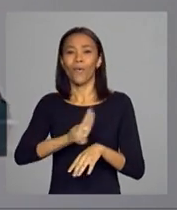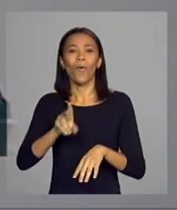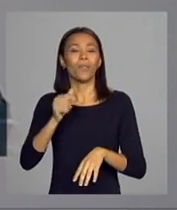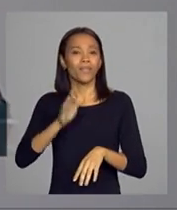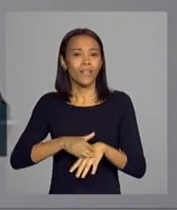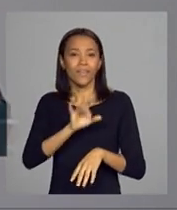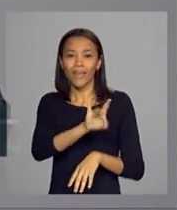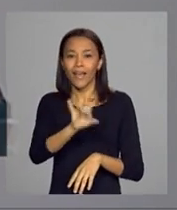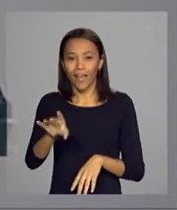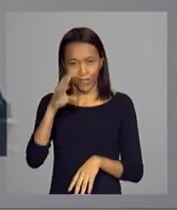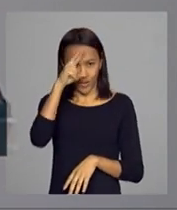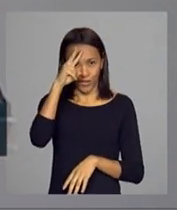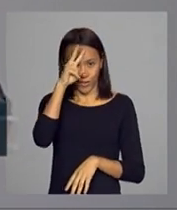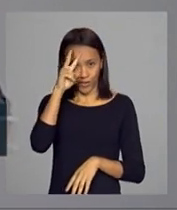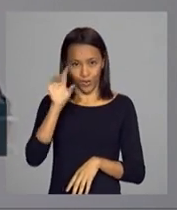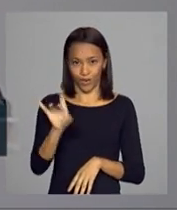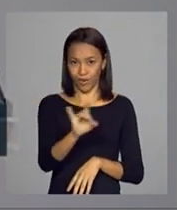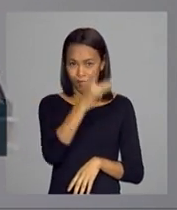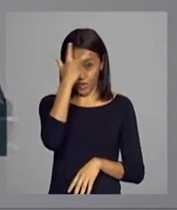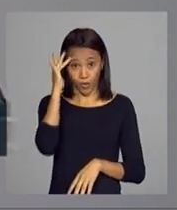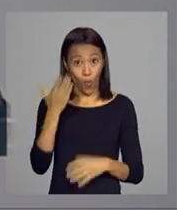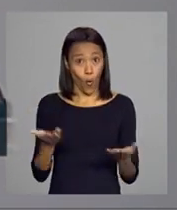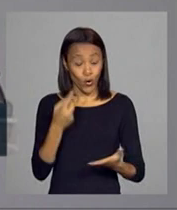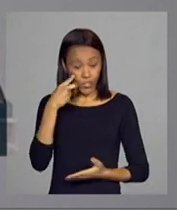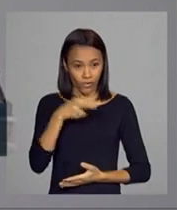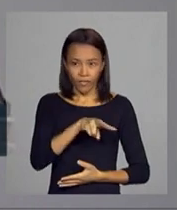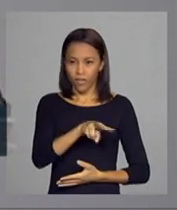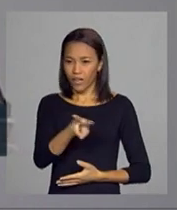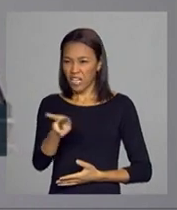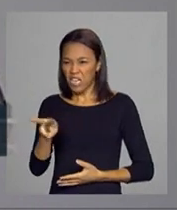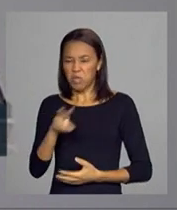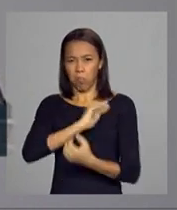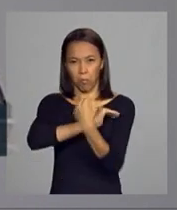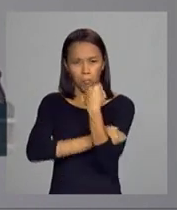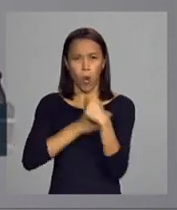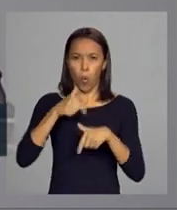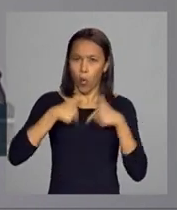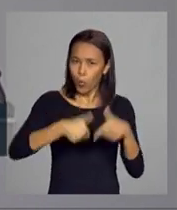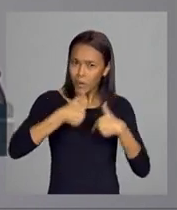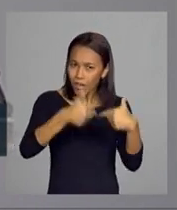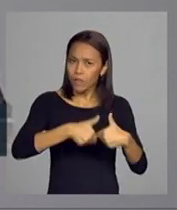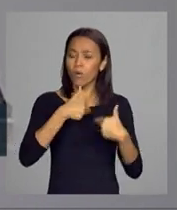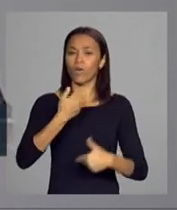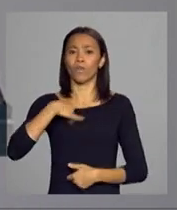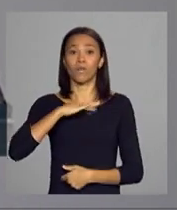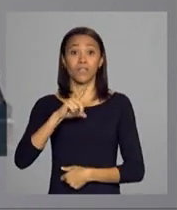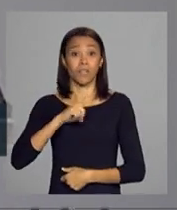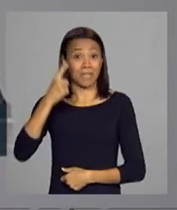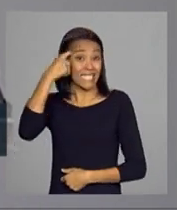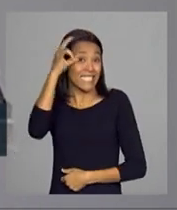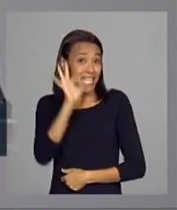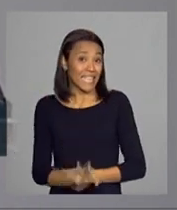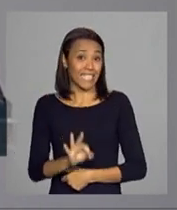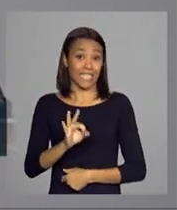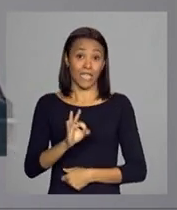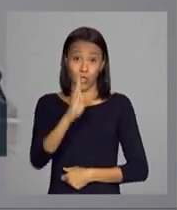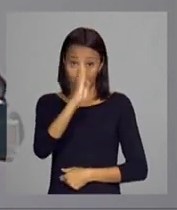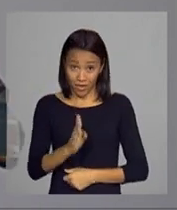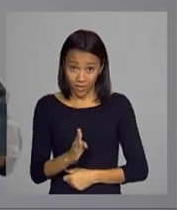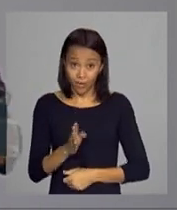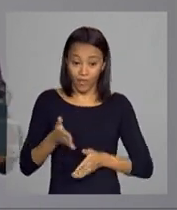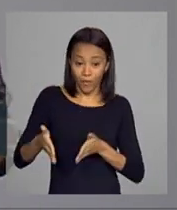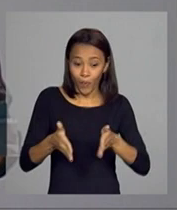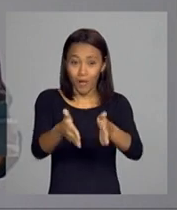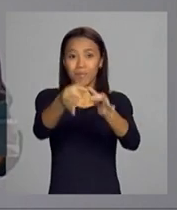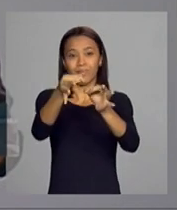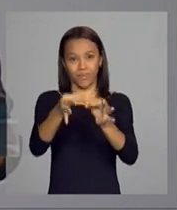histórias. Hoje, aqui, olhando para esses brasileiros lutadores, temos a convicção de que o Brasil está no caminho correto. E